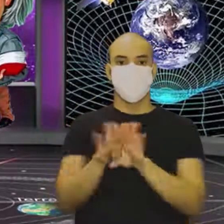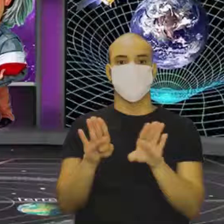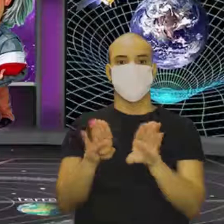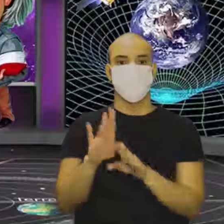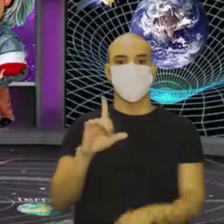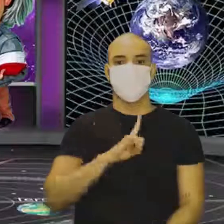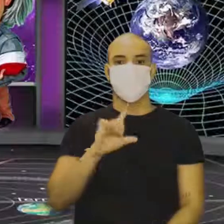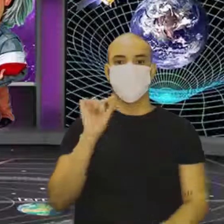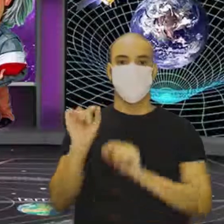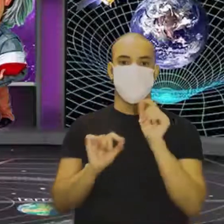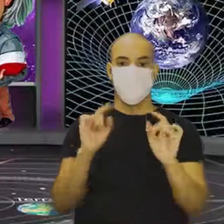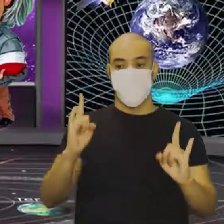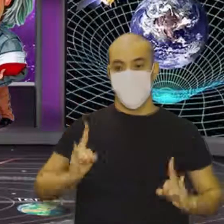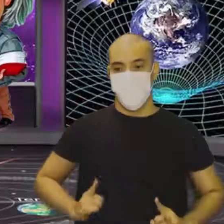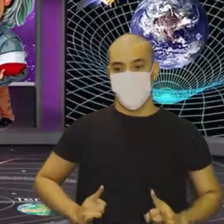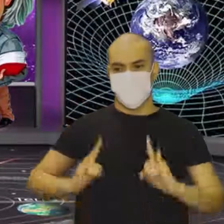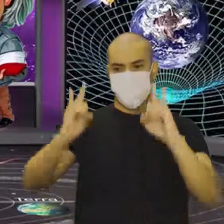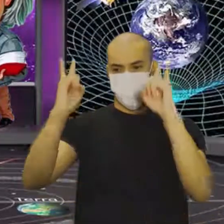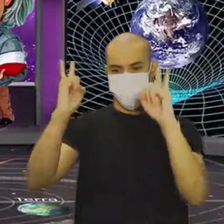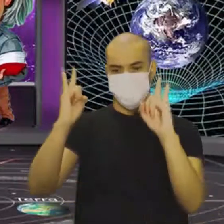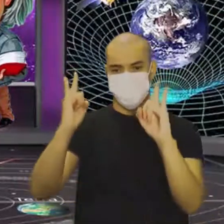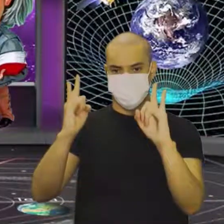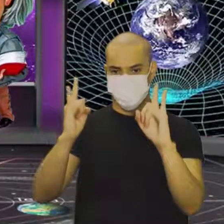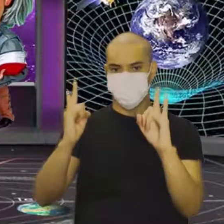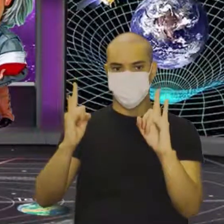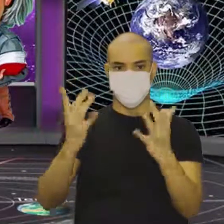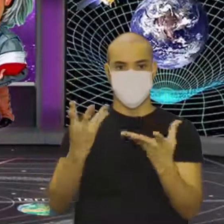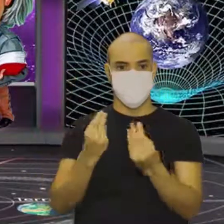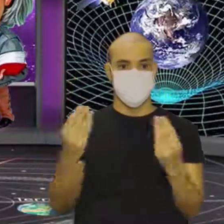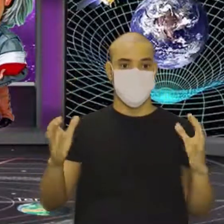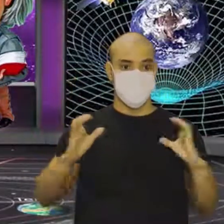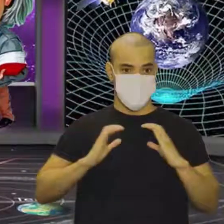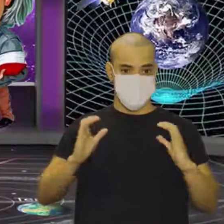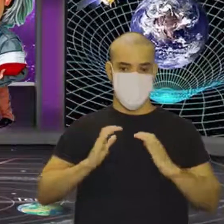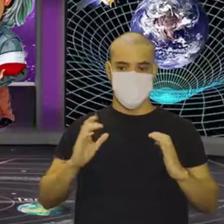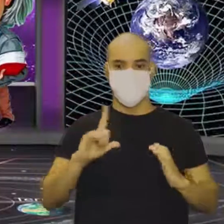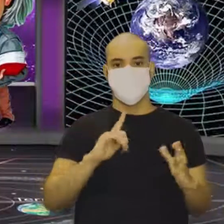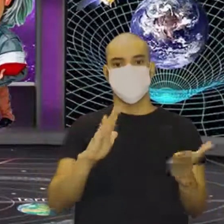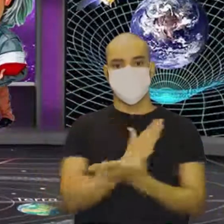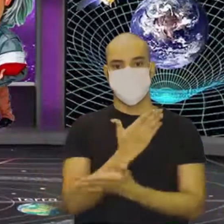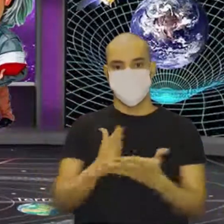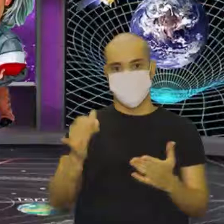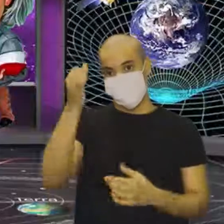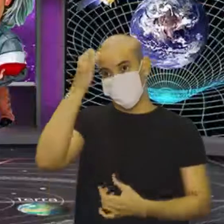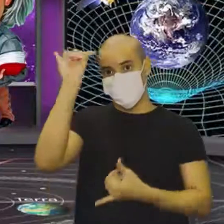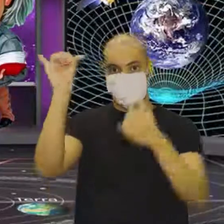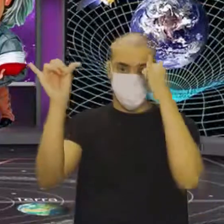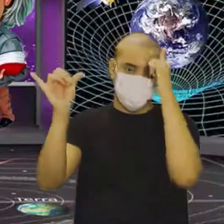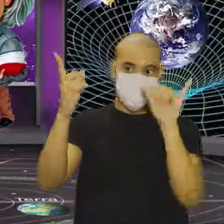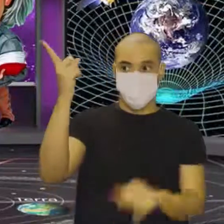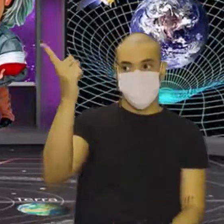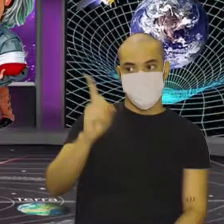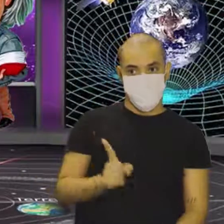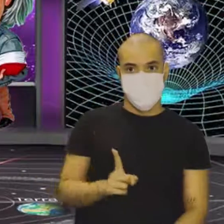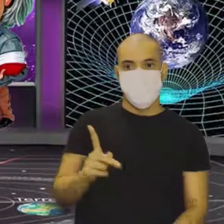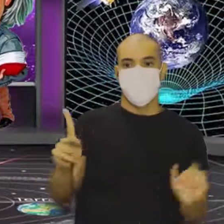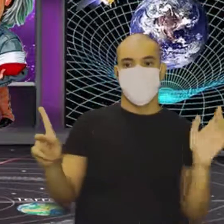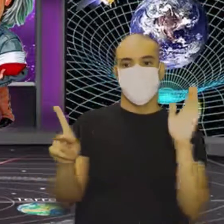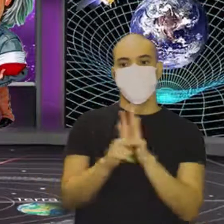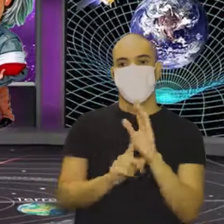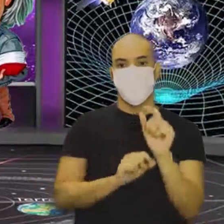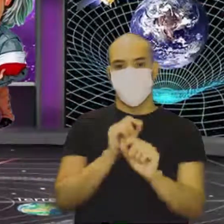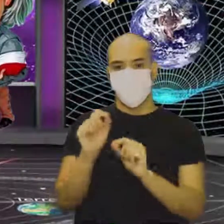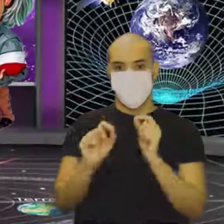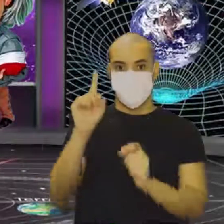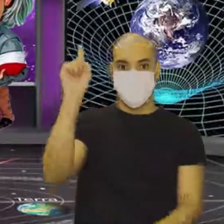nós temos, nos prédios mais altos, assim, de grandes cidades também, os para-raios, que é justamente para atrair